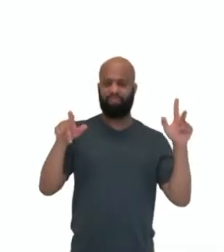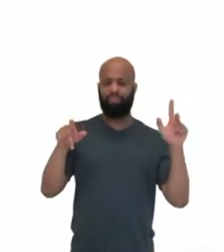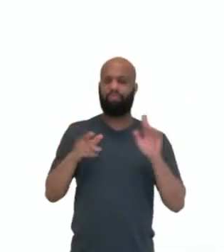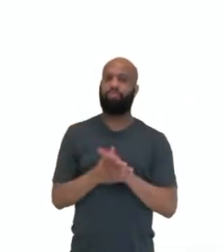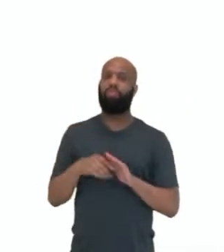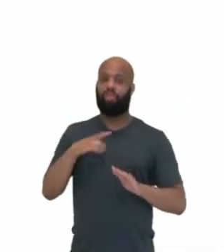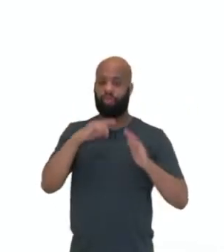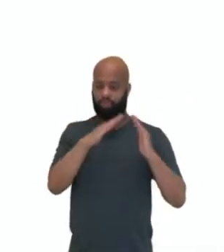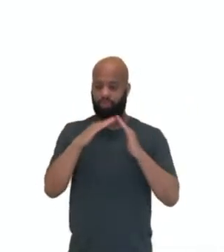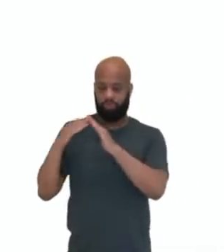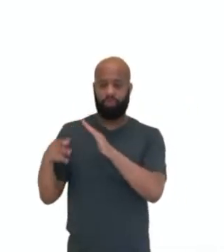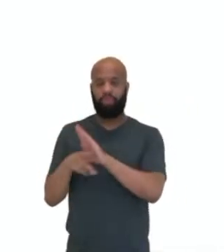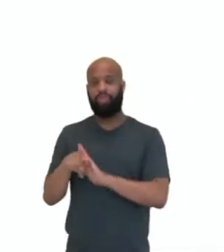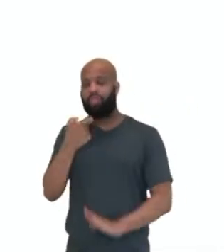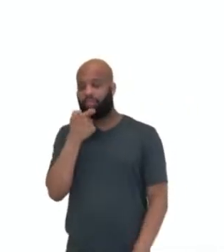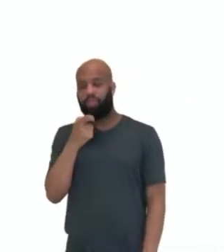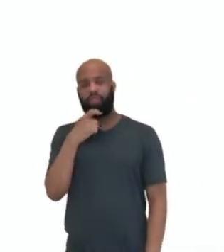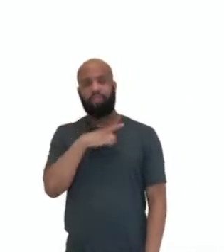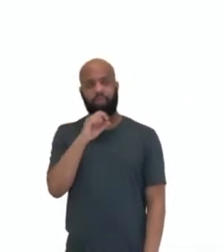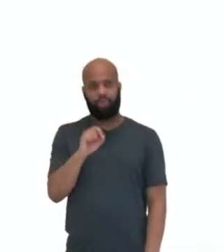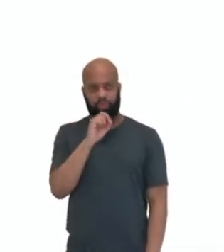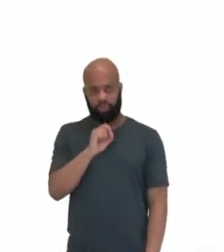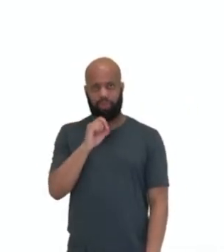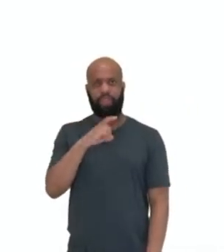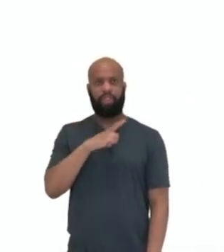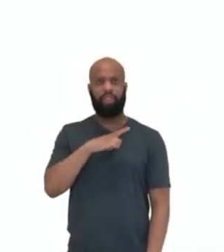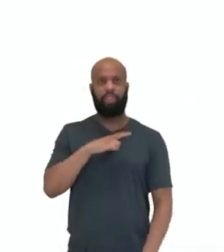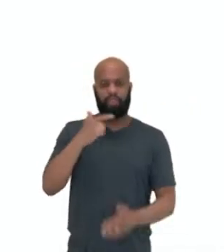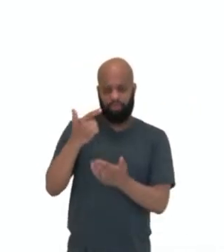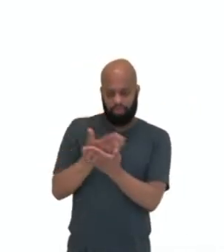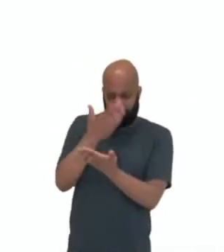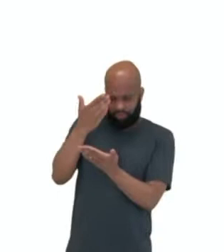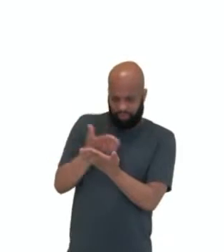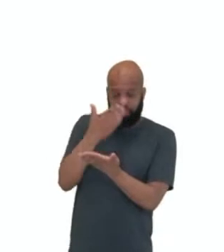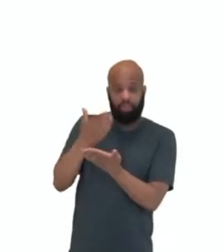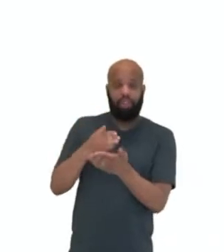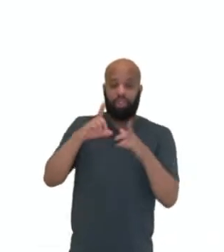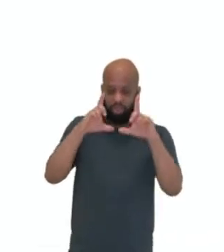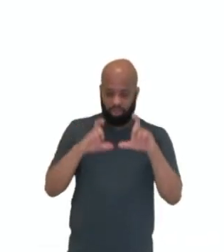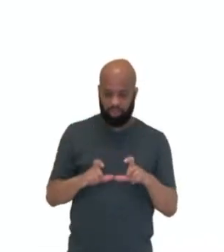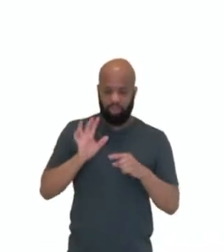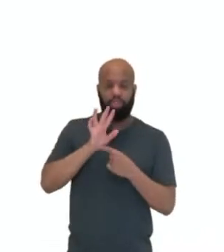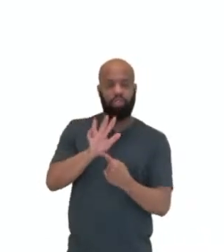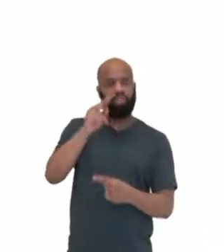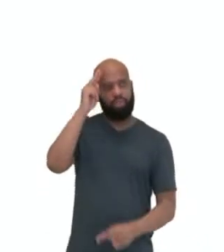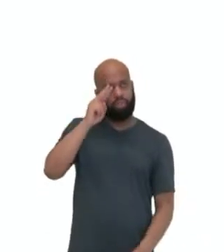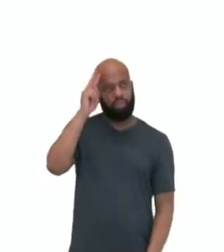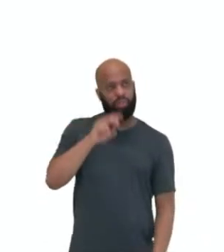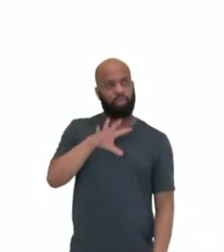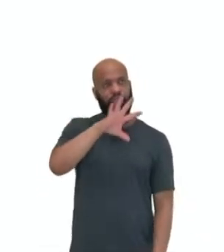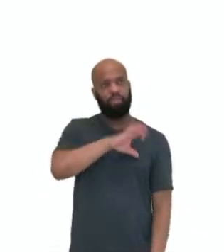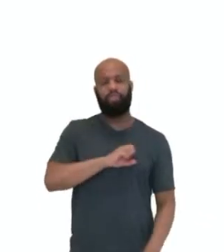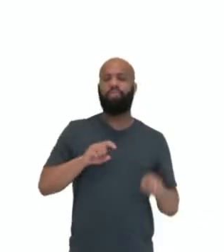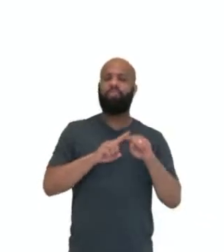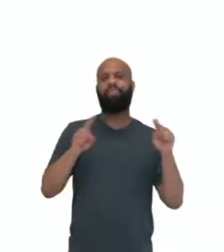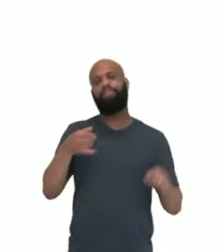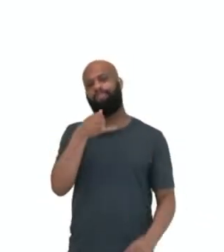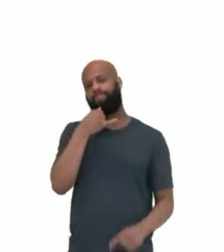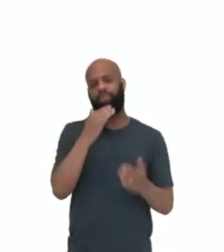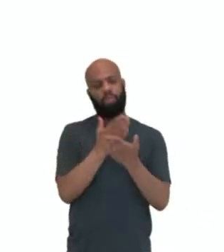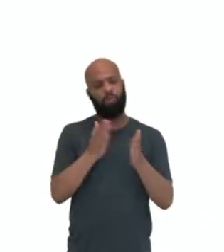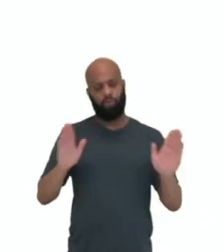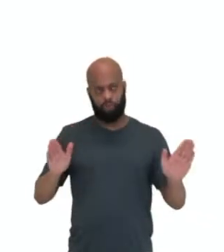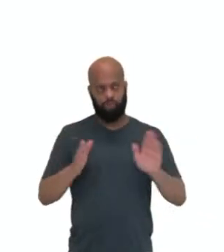vizinha Inglaterra, chega um álbum com fotos que registram uma longa história de amor, infelizmente